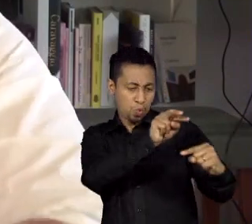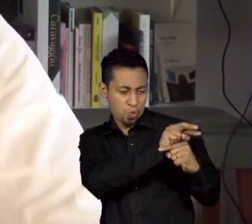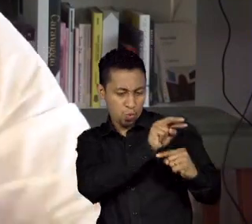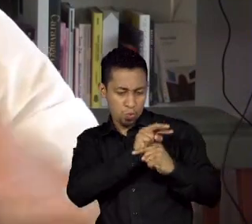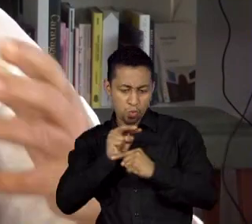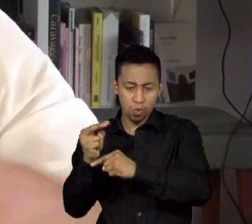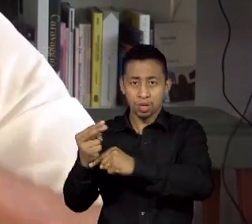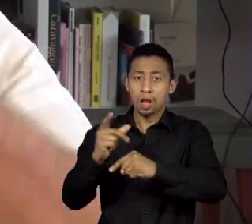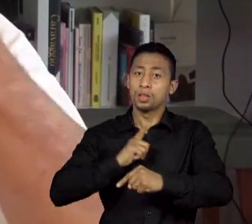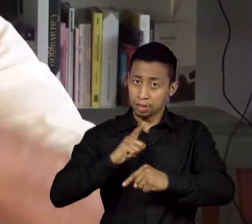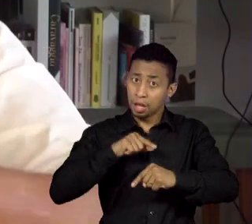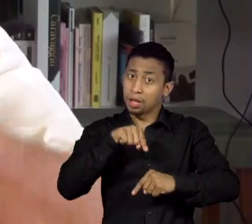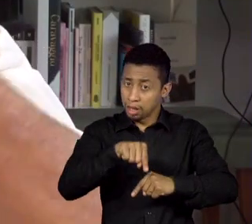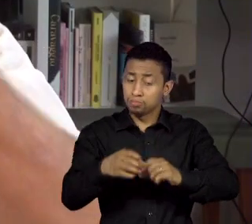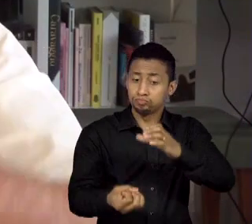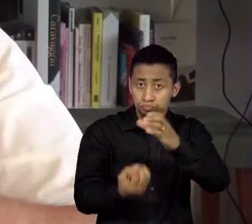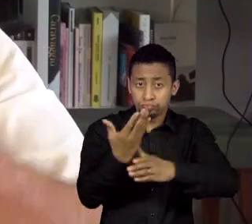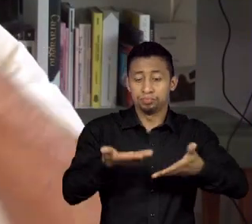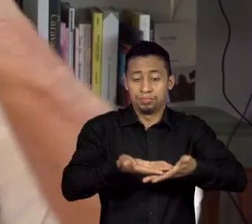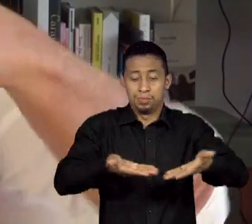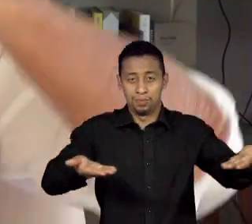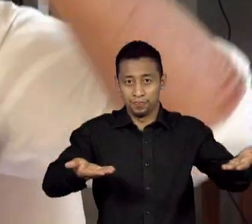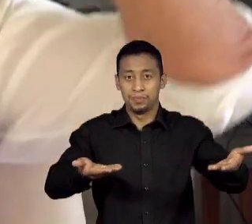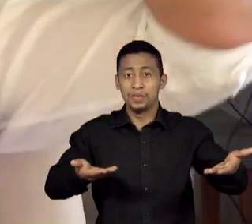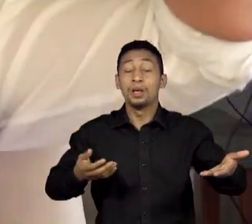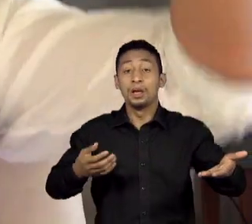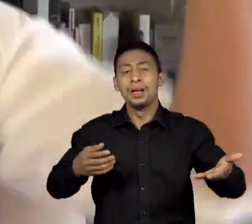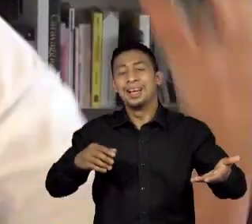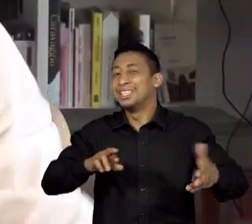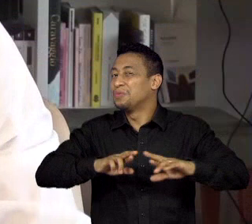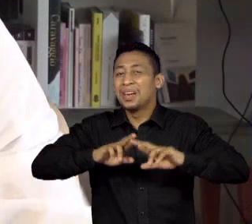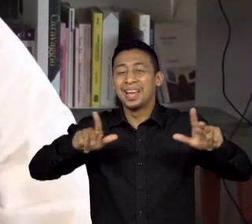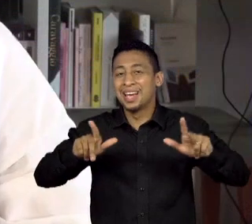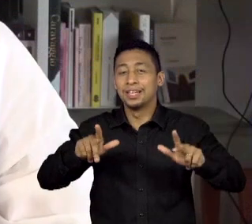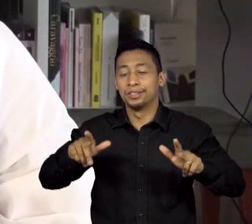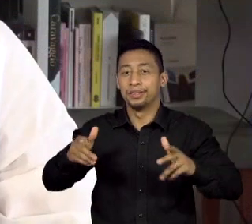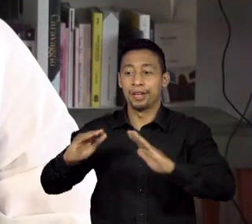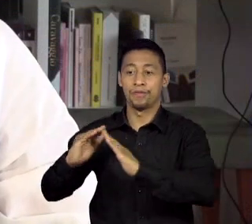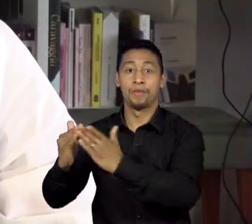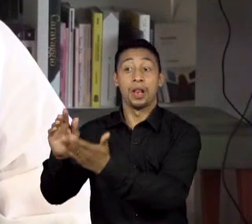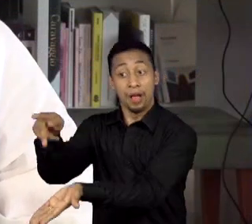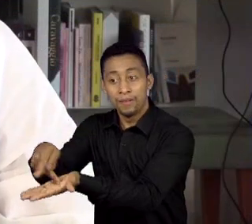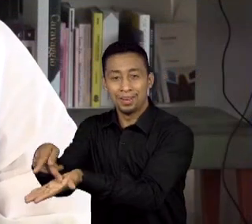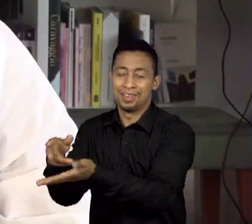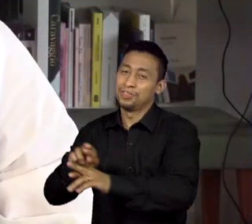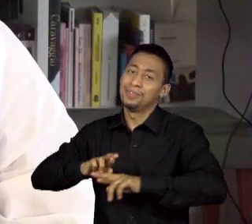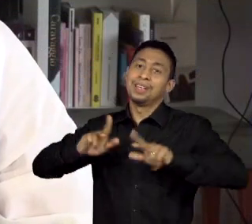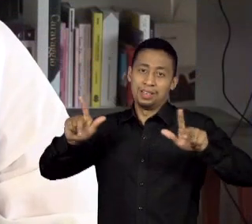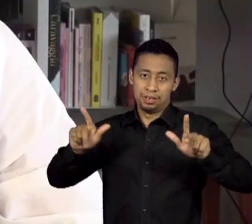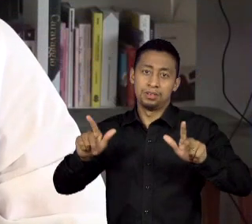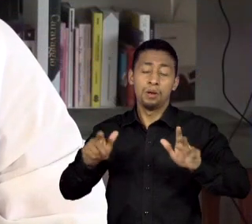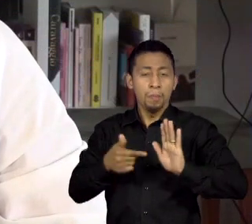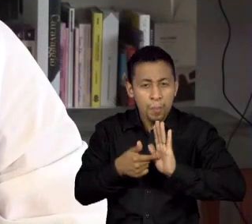tipo que partam do real, mas desrealizem um pouco essa, que digamos,